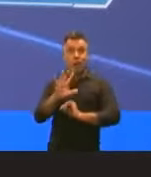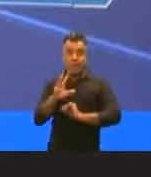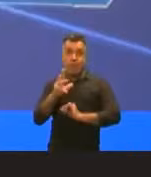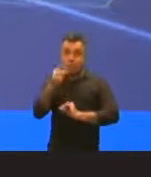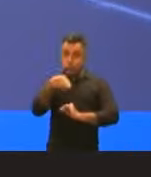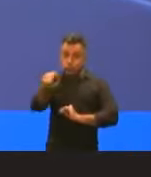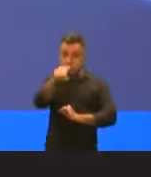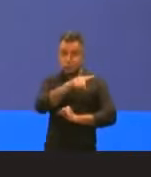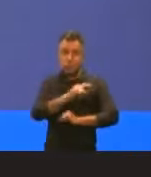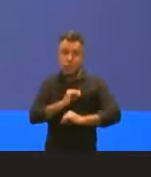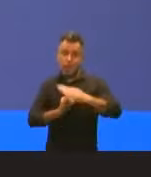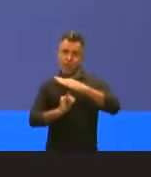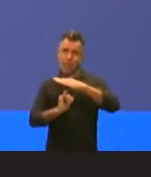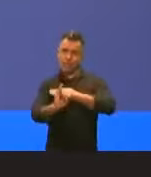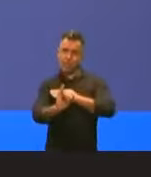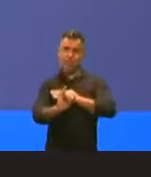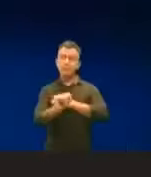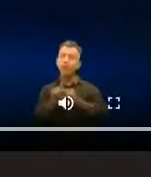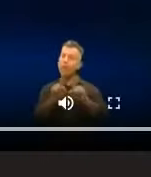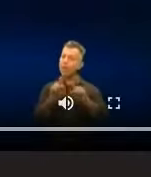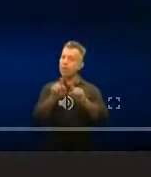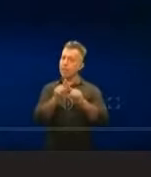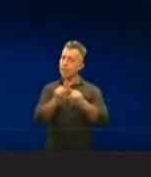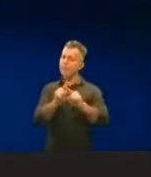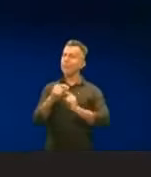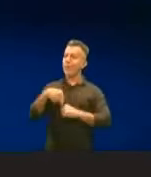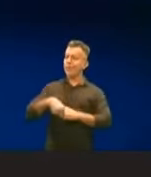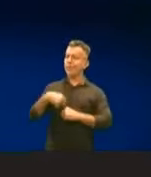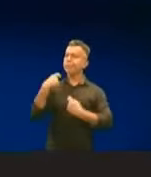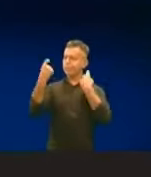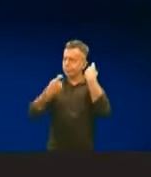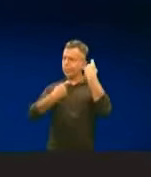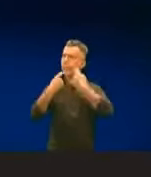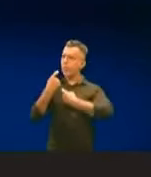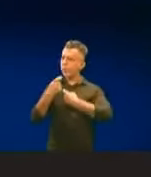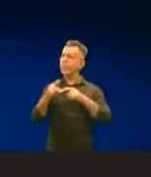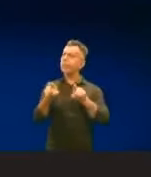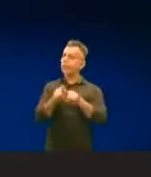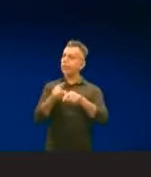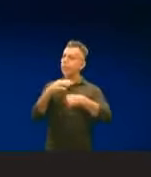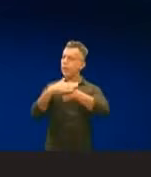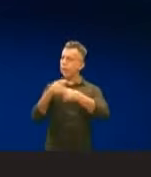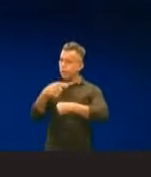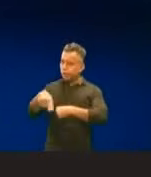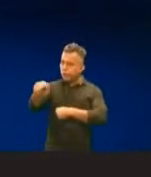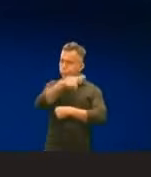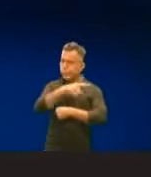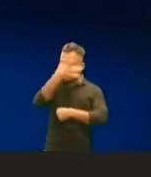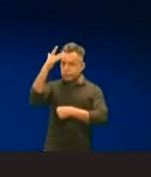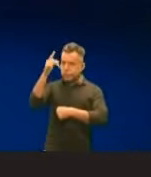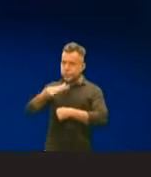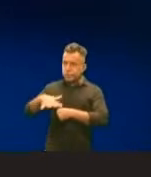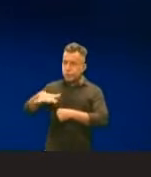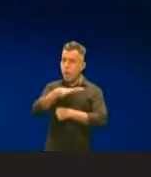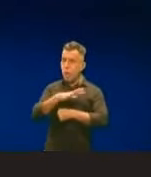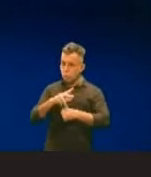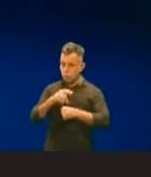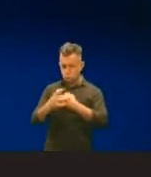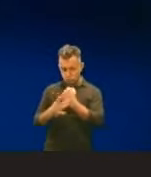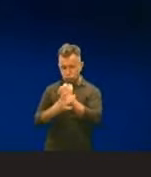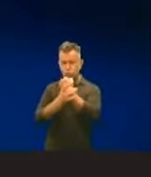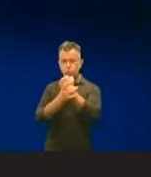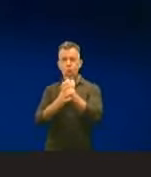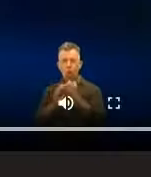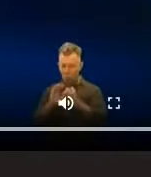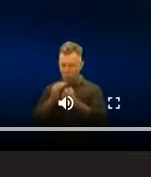acontecerá para os investidores. E como parte da preocupação e carinho com as pessoas, todos Fala, os galera. protocolos de